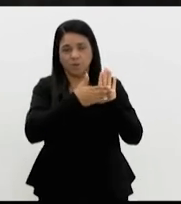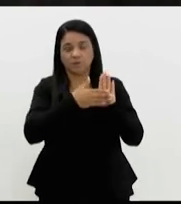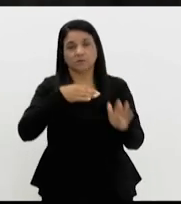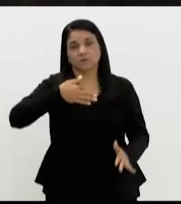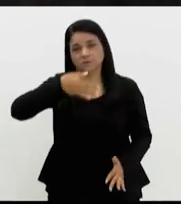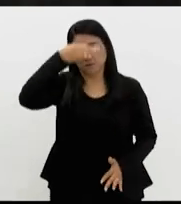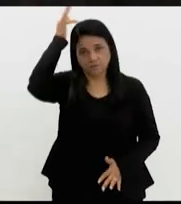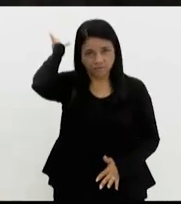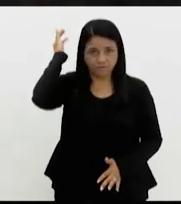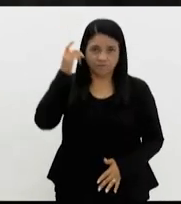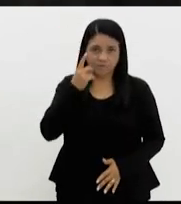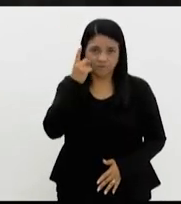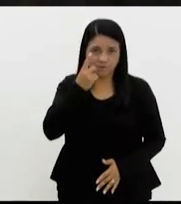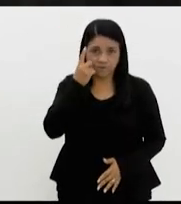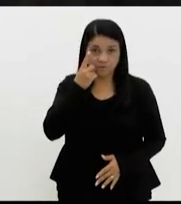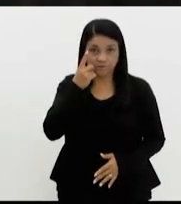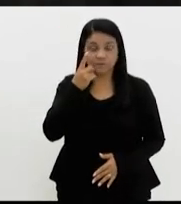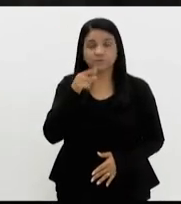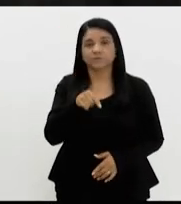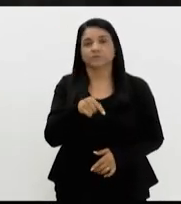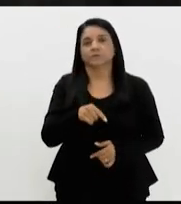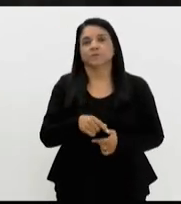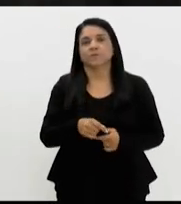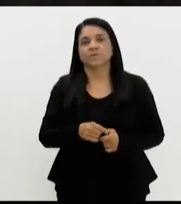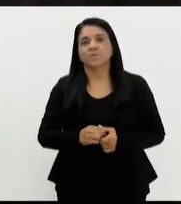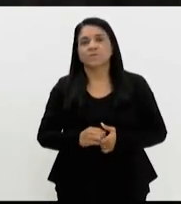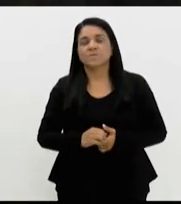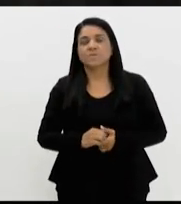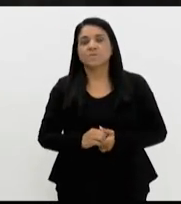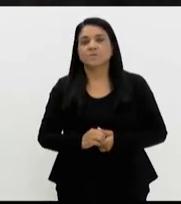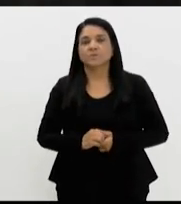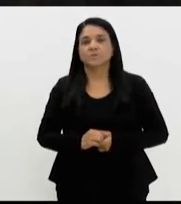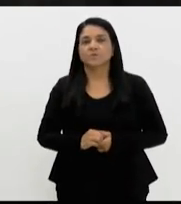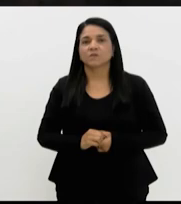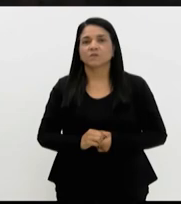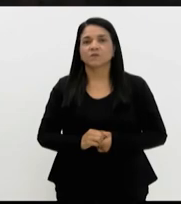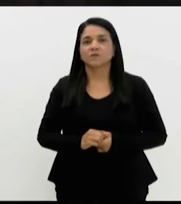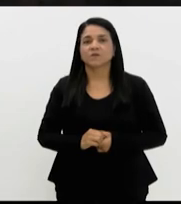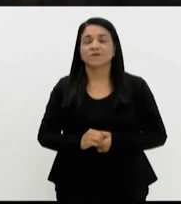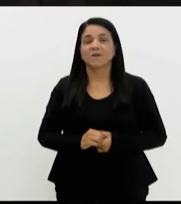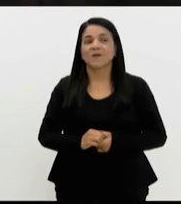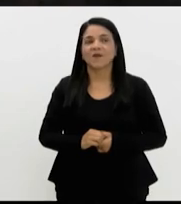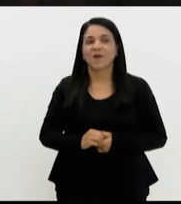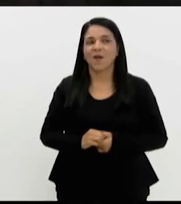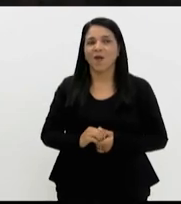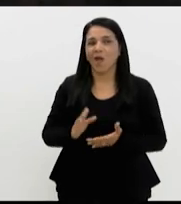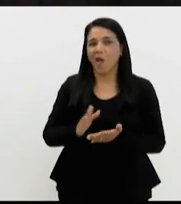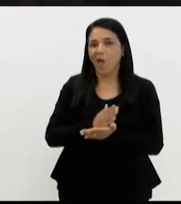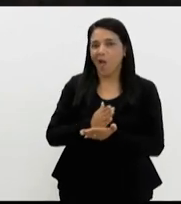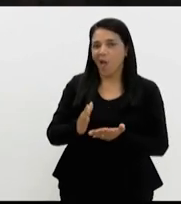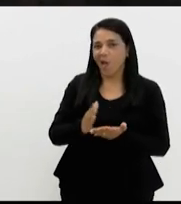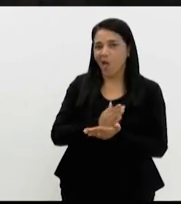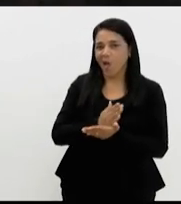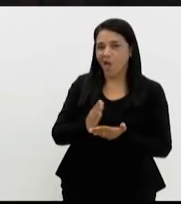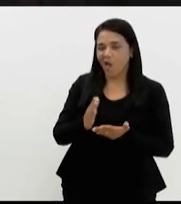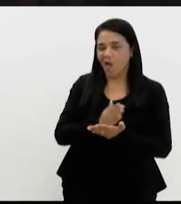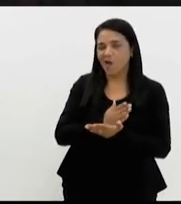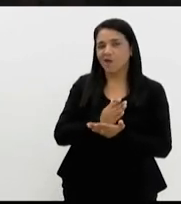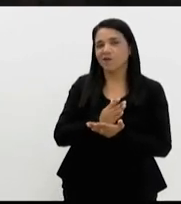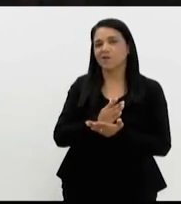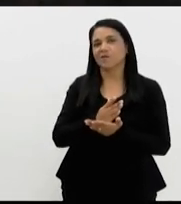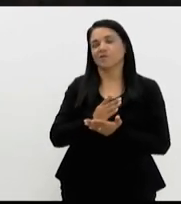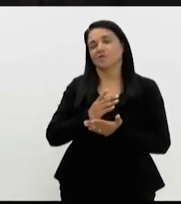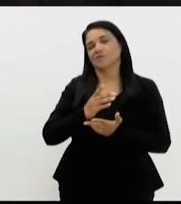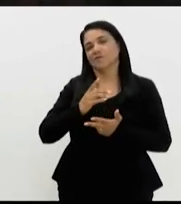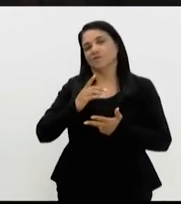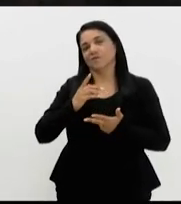Pacheco, inspirado em algum Espírito Santo do Poder Executivo, não sei qual,